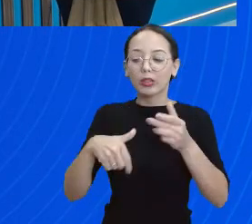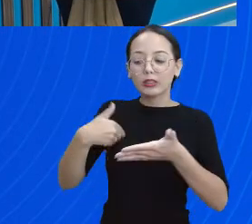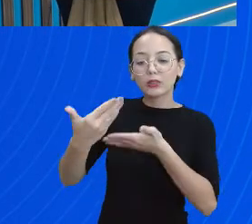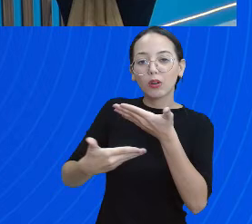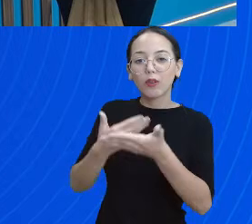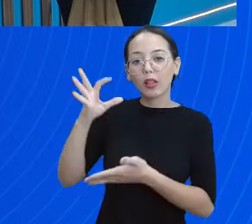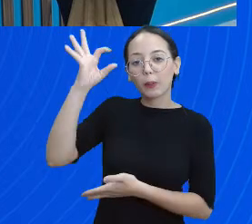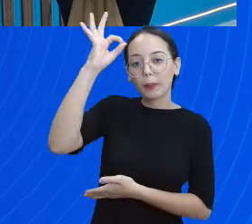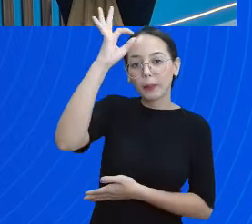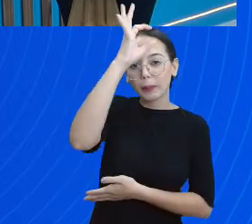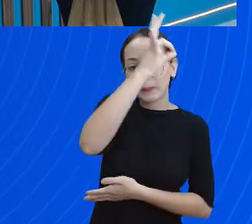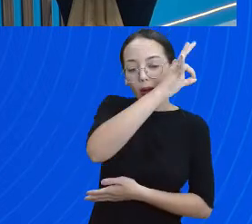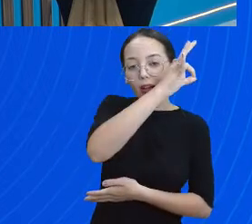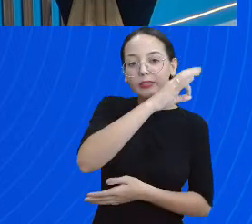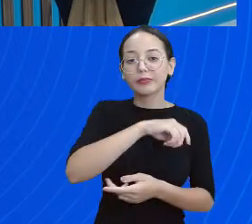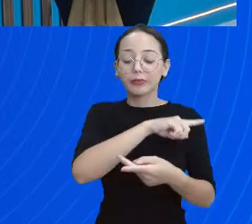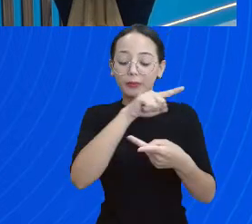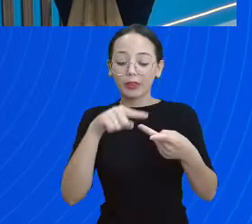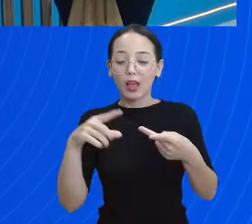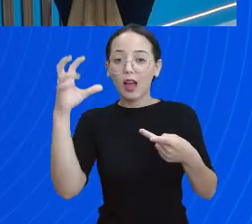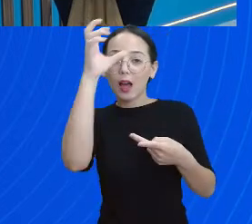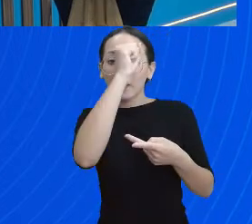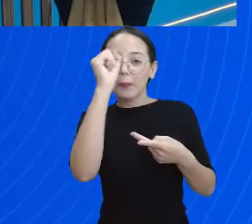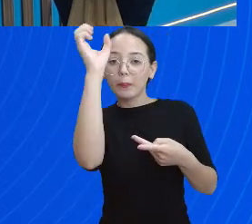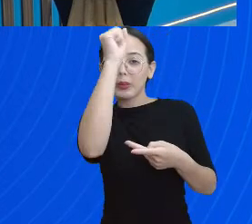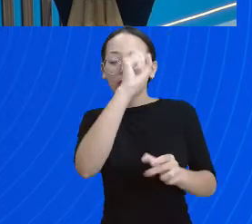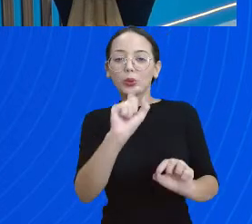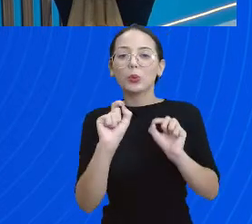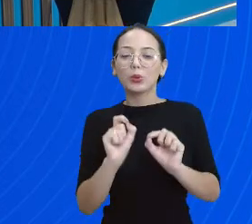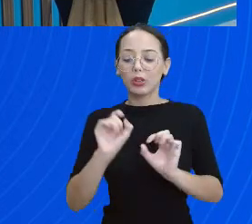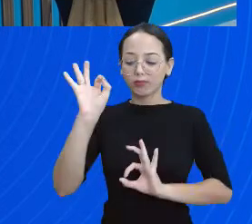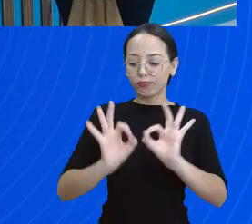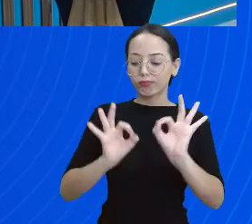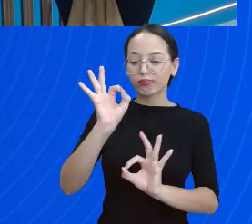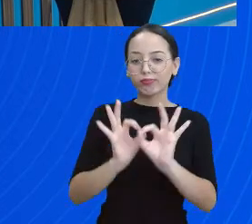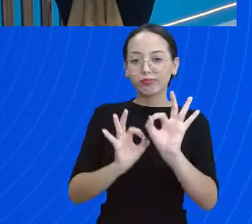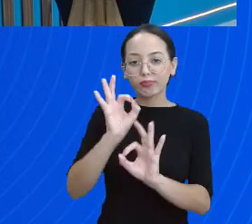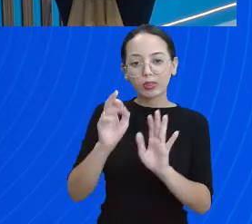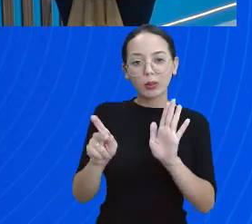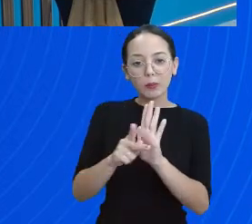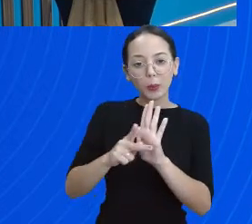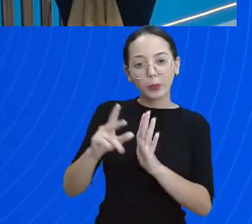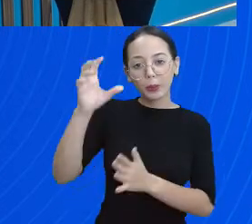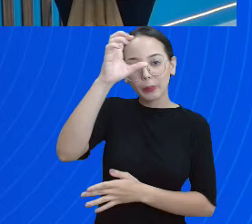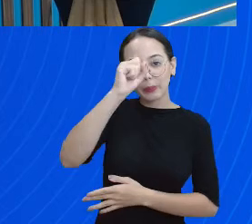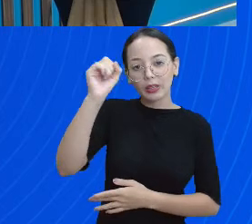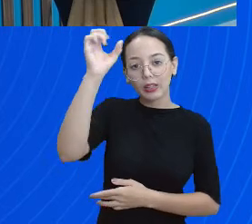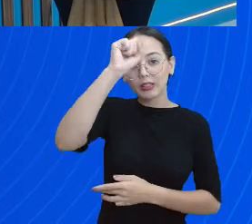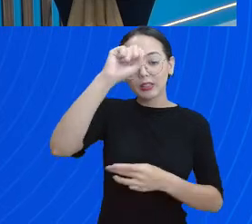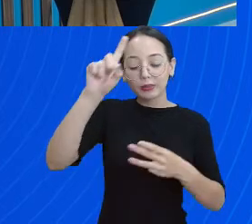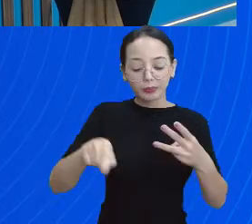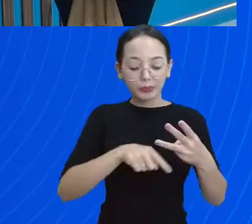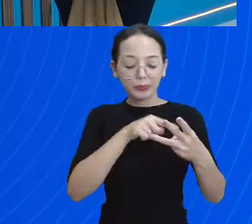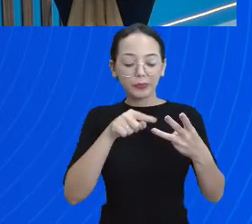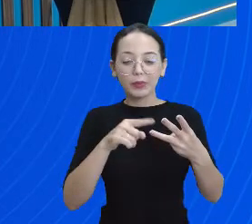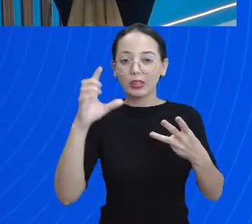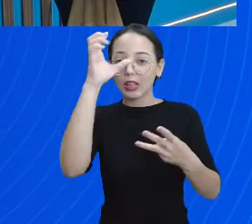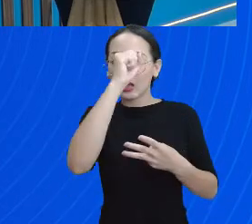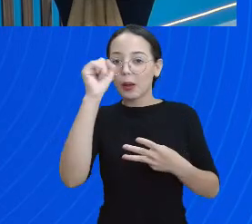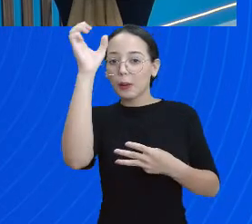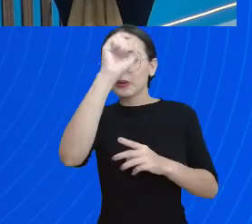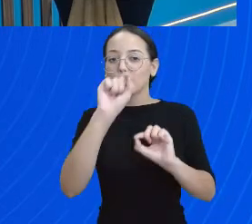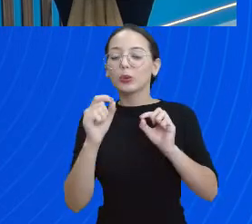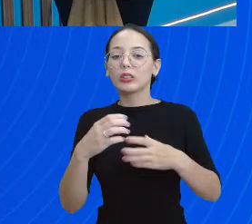desenvolve cognitivamente, a gente aprende quando a gente se organiza para aprender e a gente aprende quando a gente